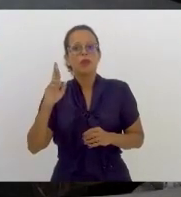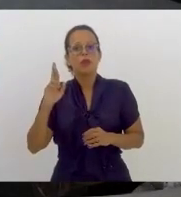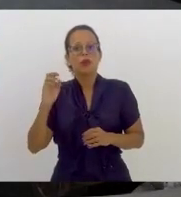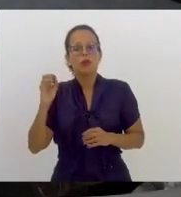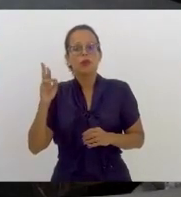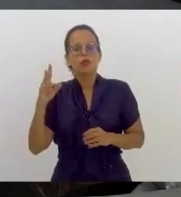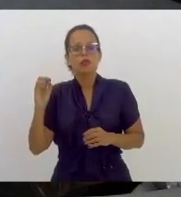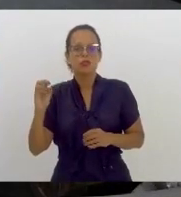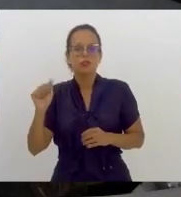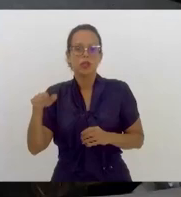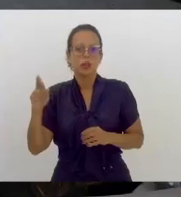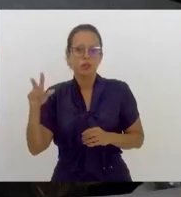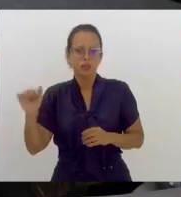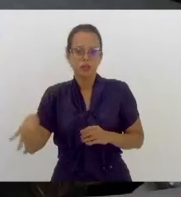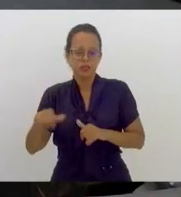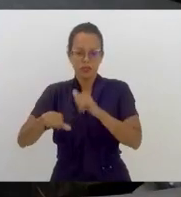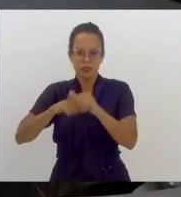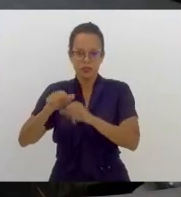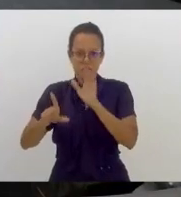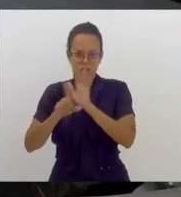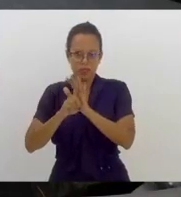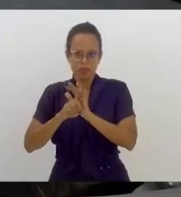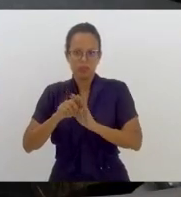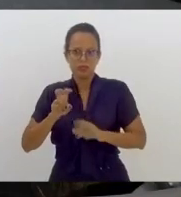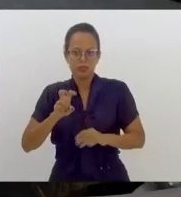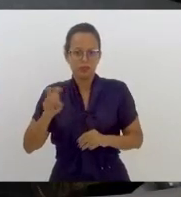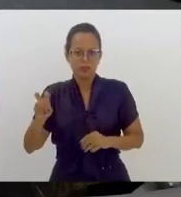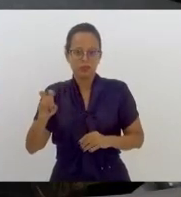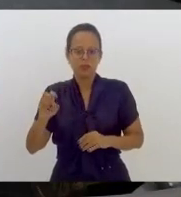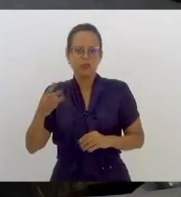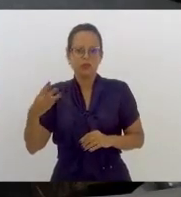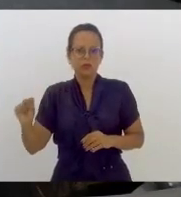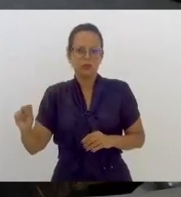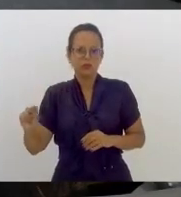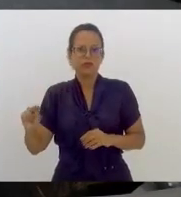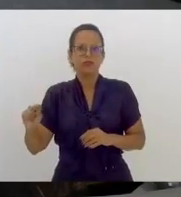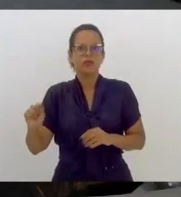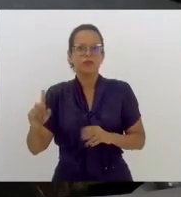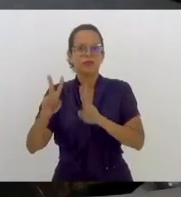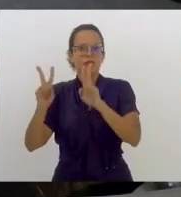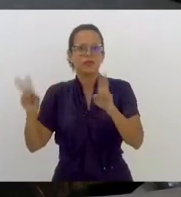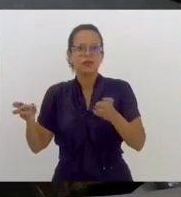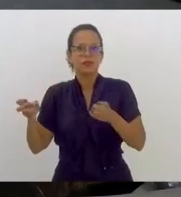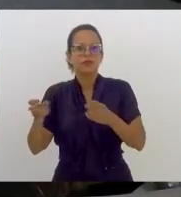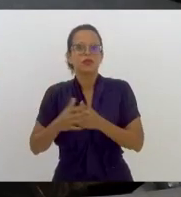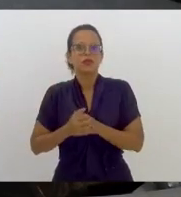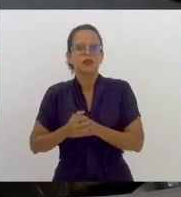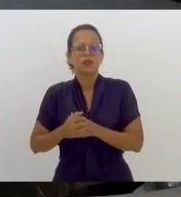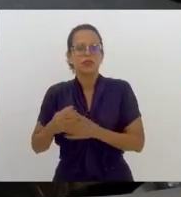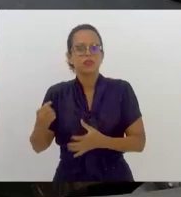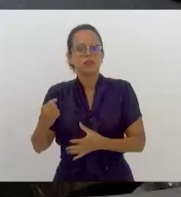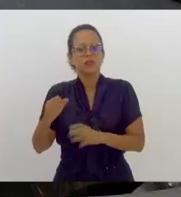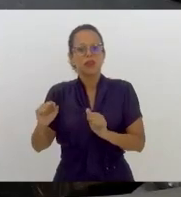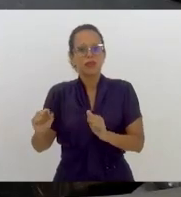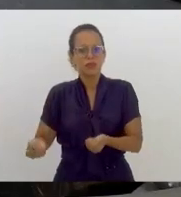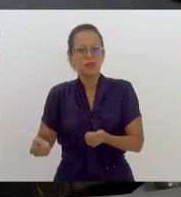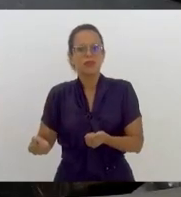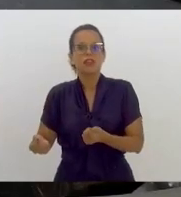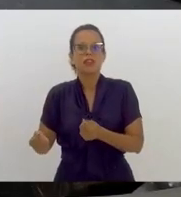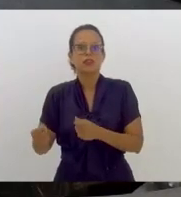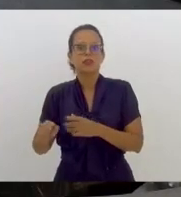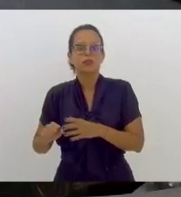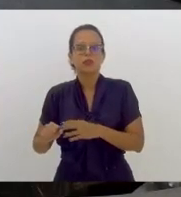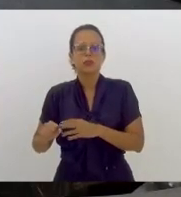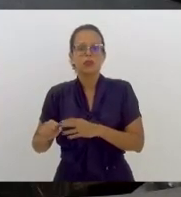lei 5.738, de 7 de junho de 2010, que dispõe sobre a criação da autarquia de proteção e defesa consumidor do Estado